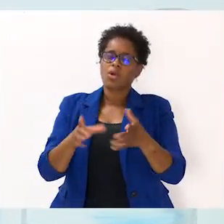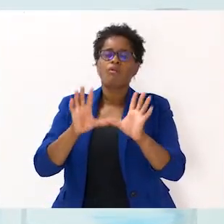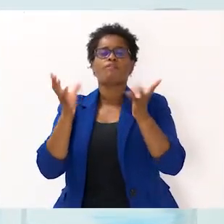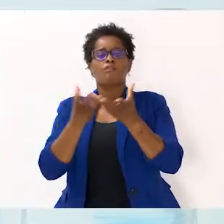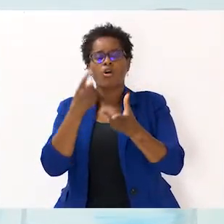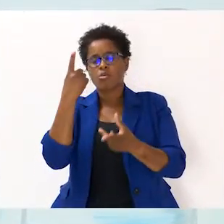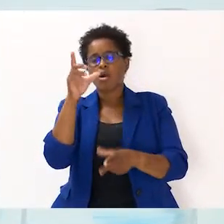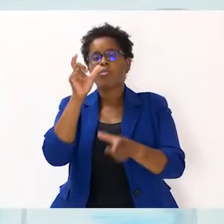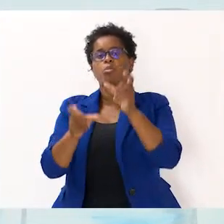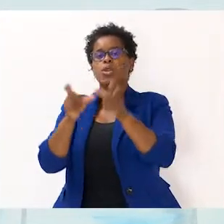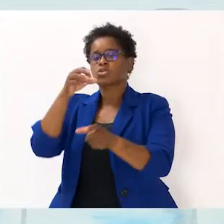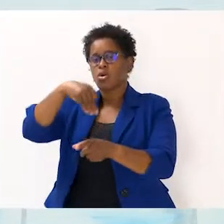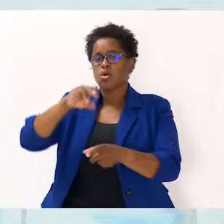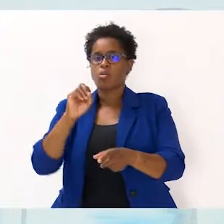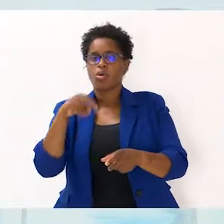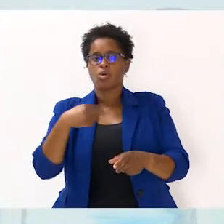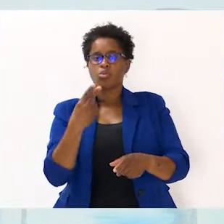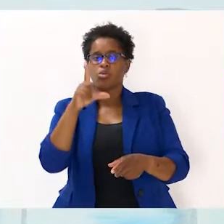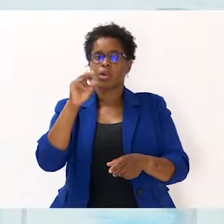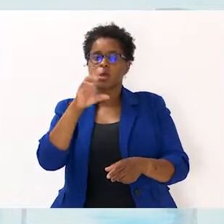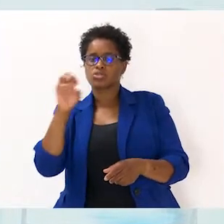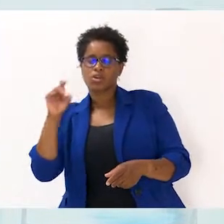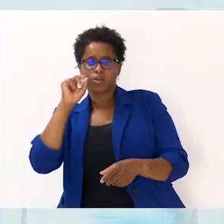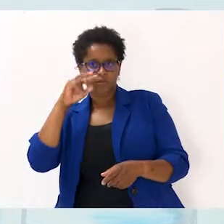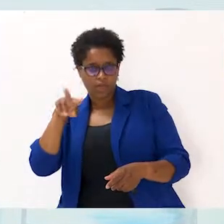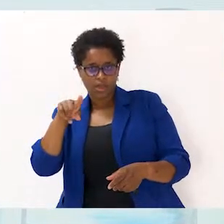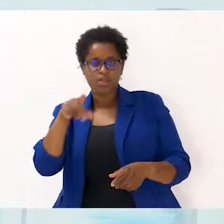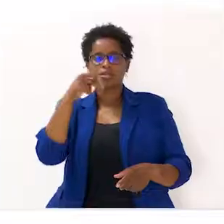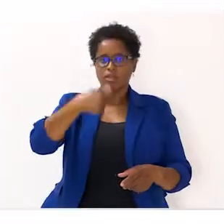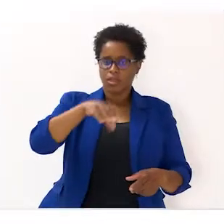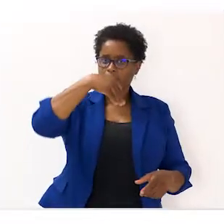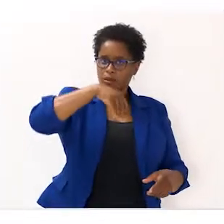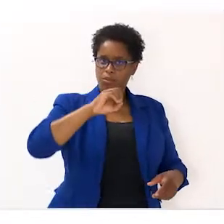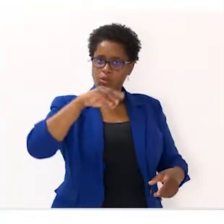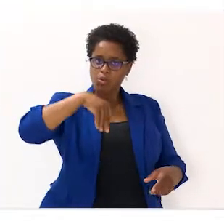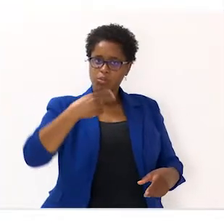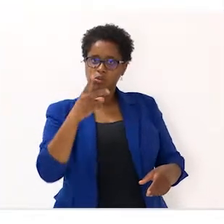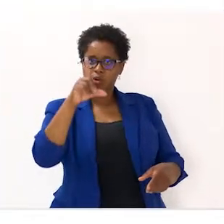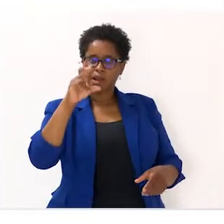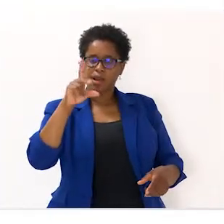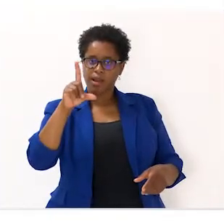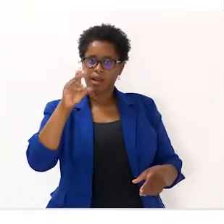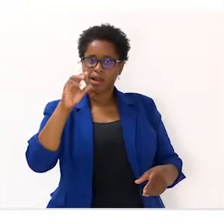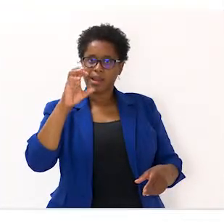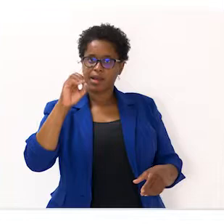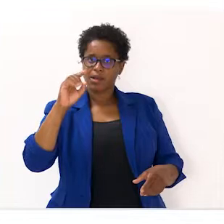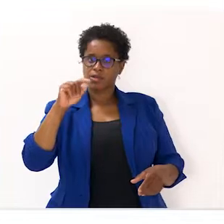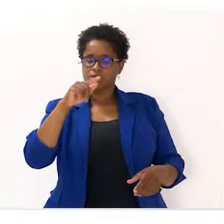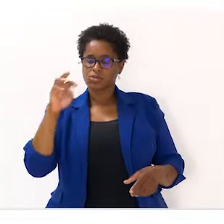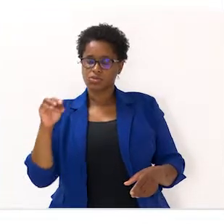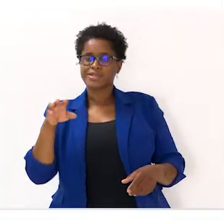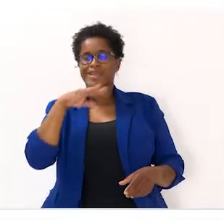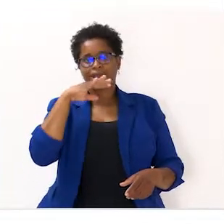uma população. Como podem ver aqui, parece que nós temos populações aqui de cães